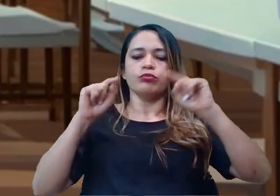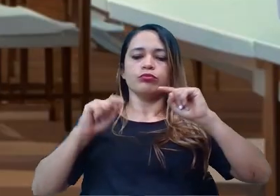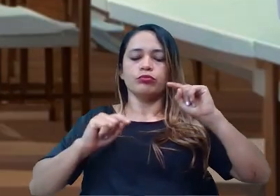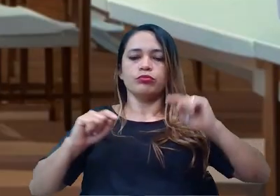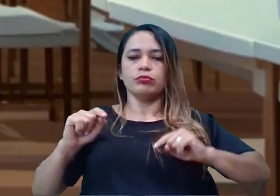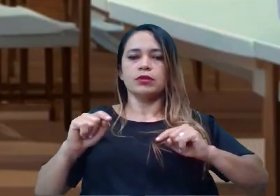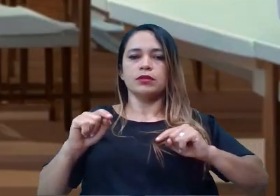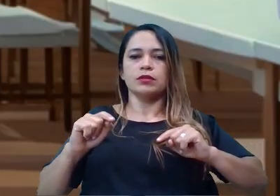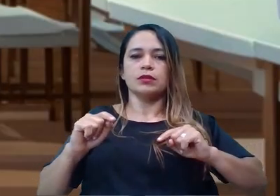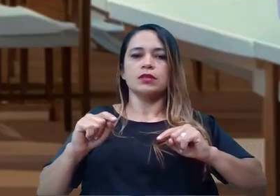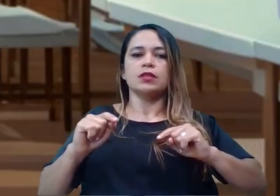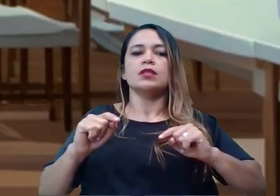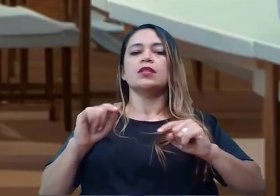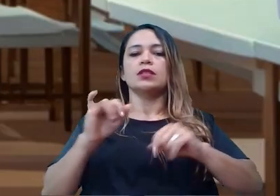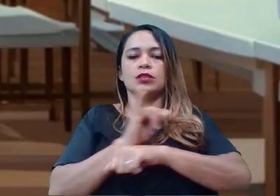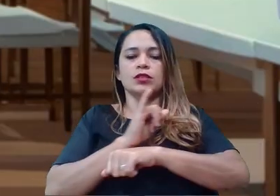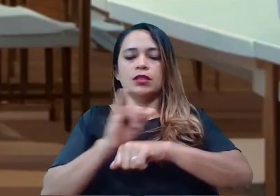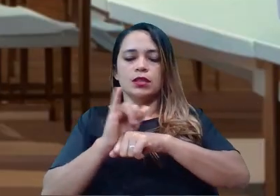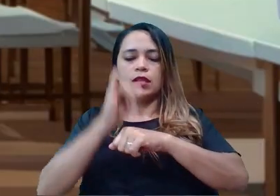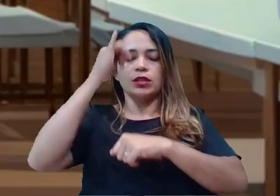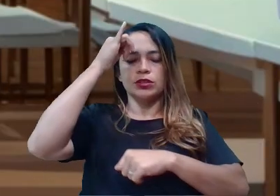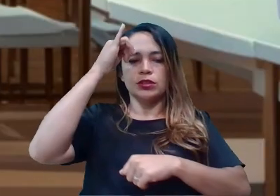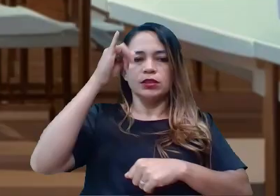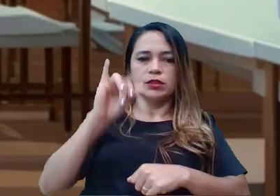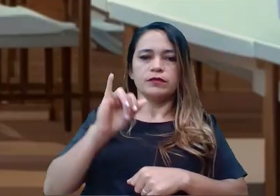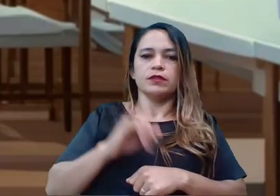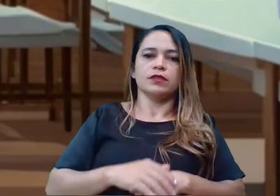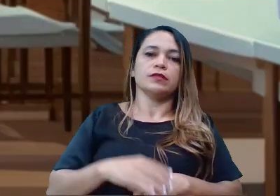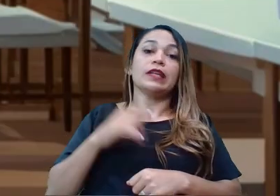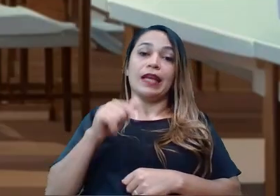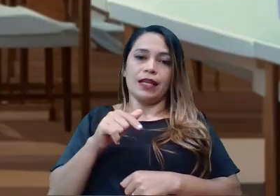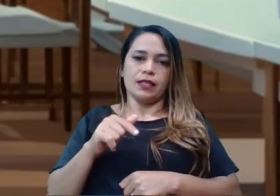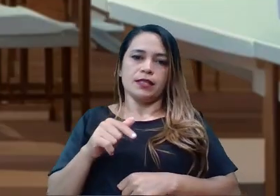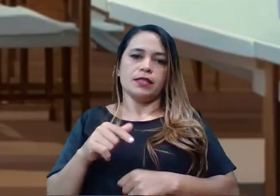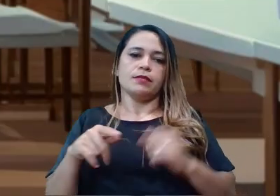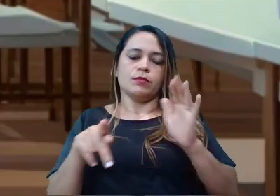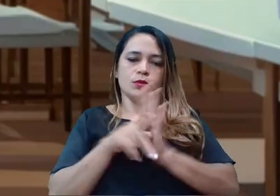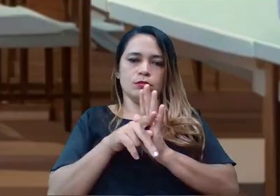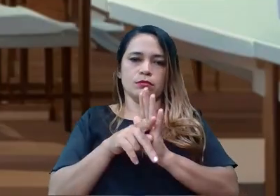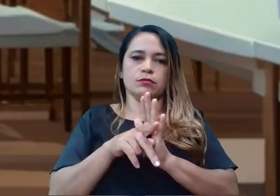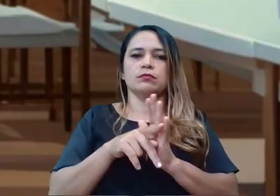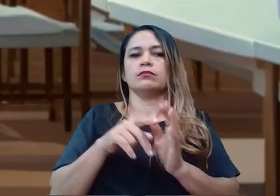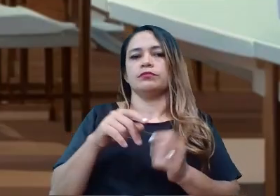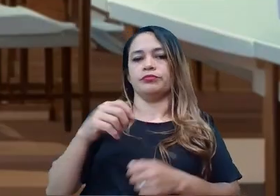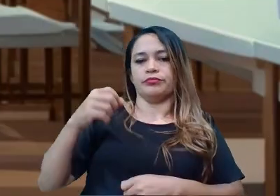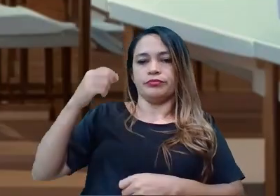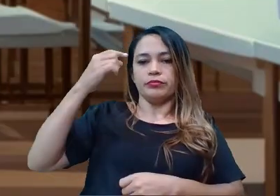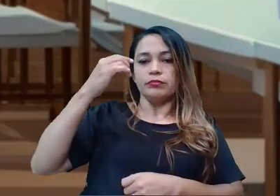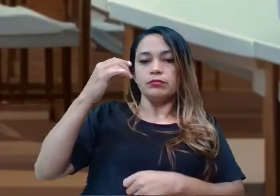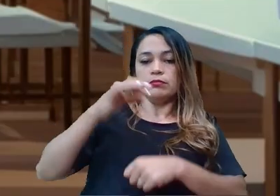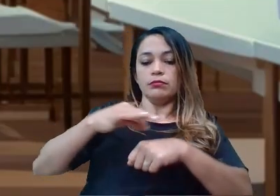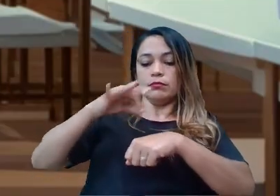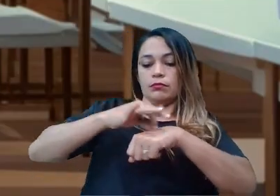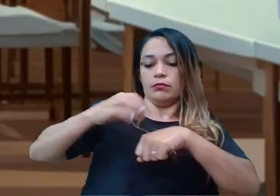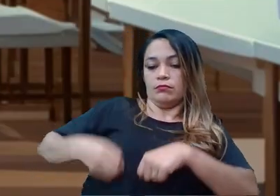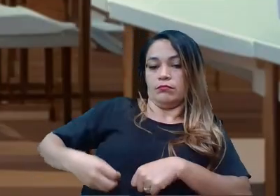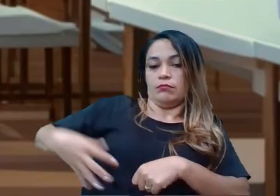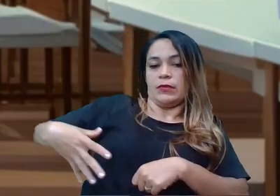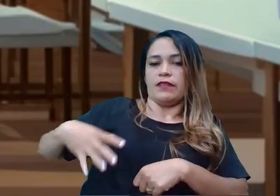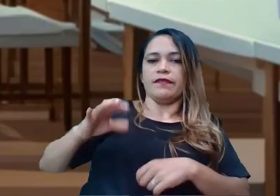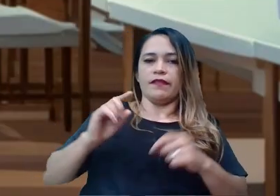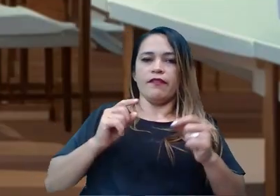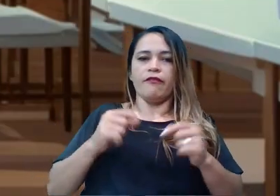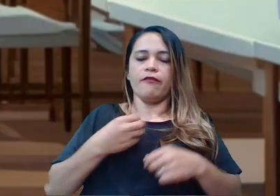do nosso corpo de defesa. Esse protozoário da leishmaniose, que é a Leishmania donovani ou a Leishmania chagas, ficam em alguns